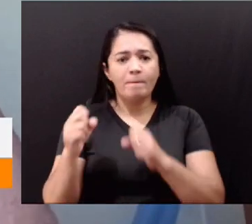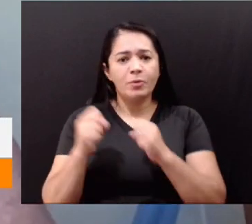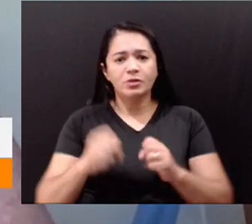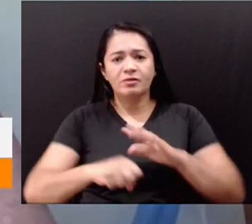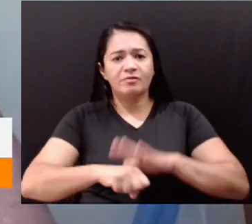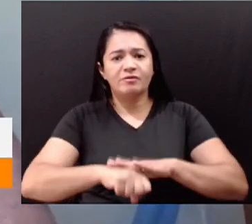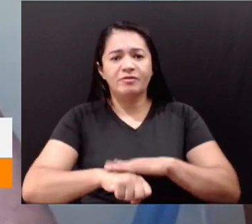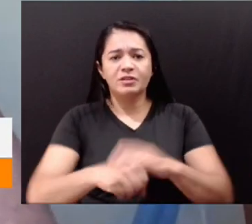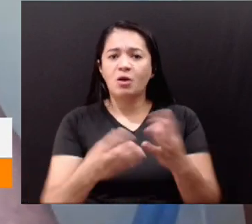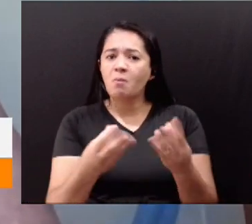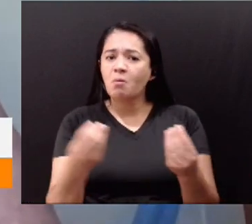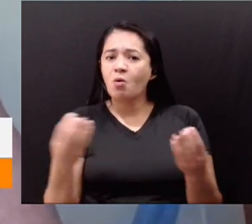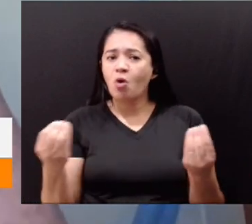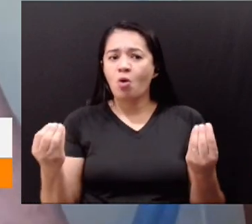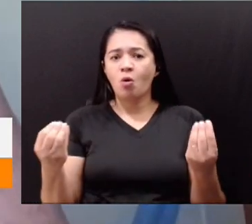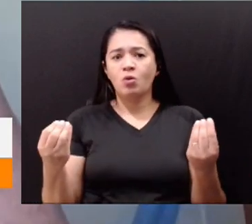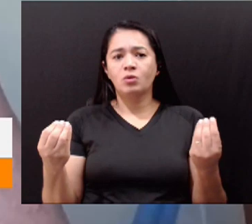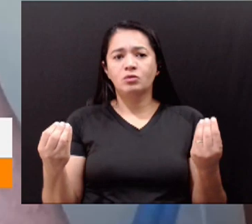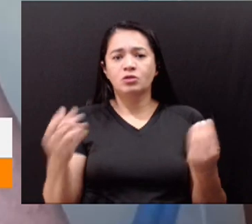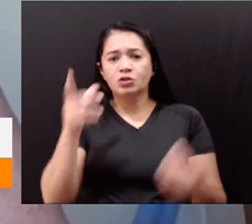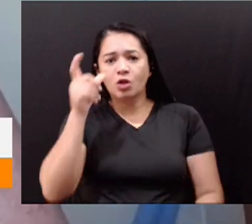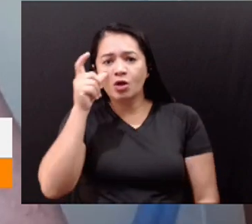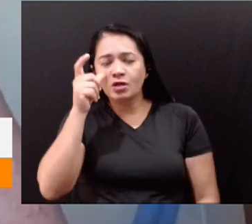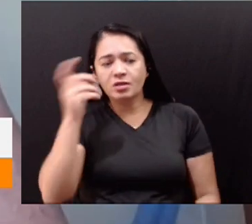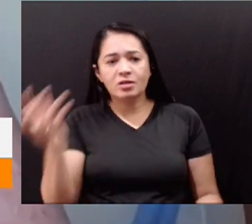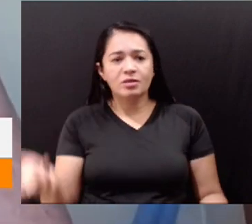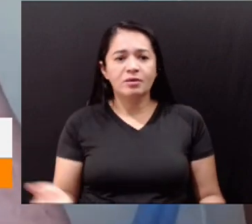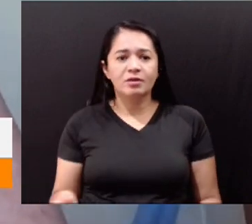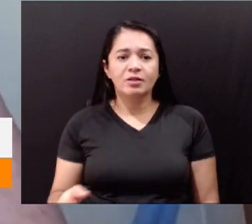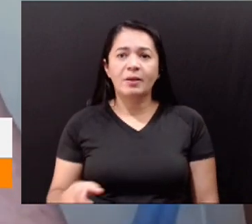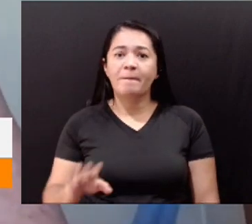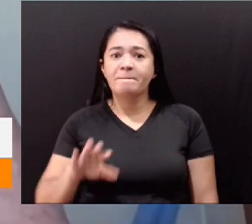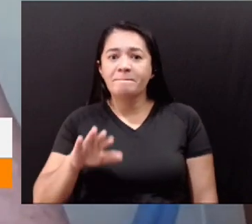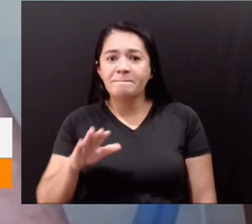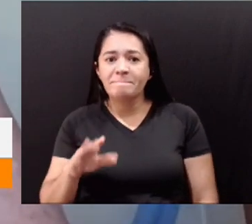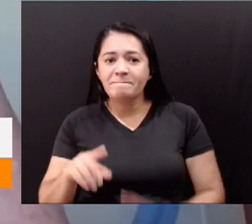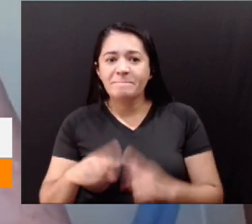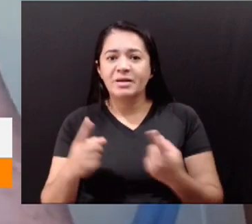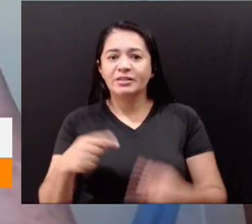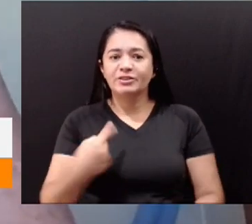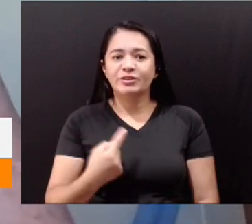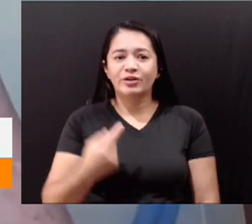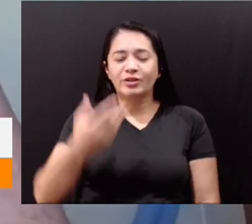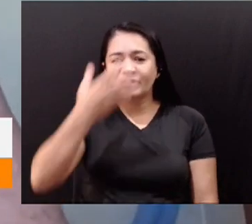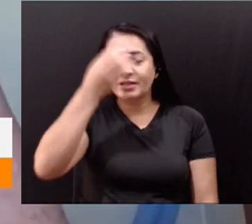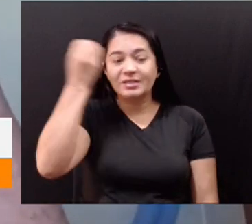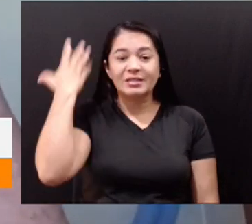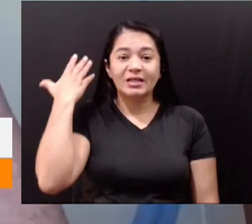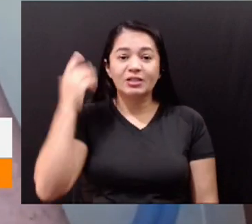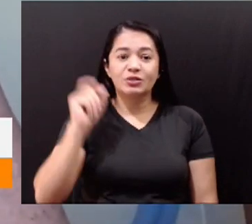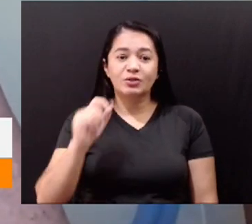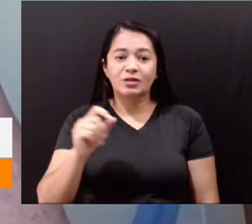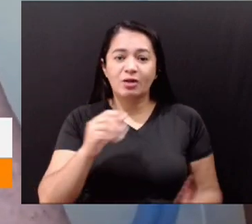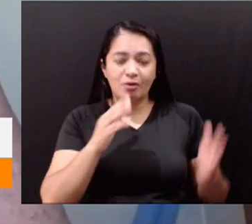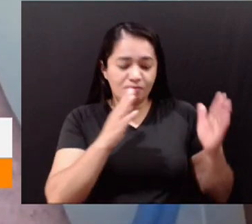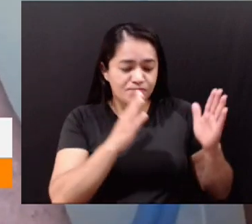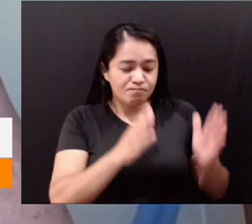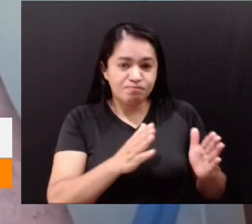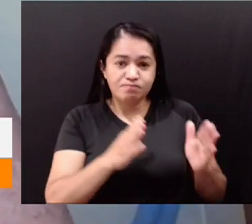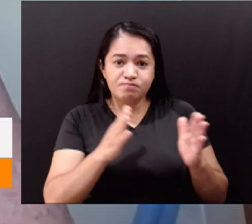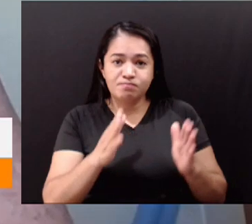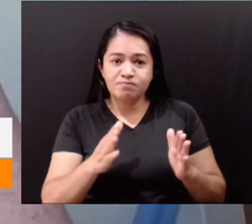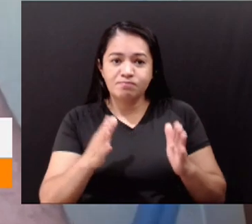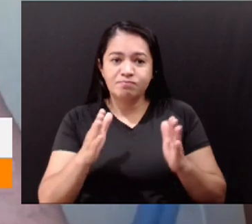E a uhum, gente esquece que todo nosso processo de vida envolveu mudança. Não